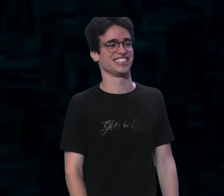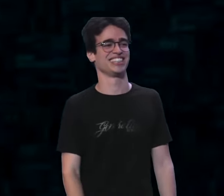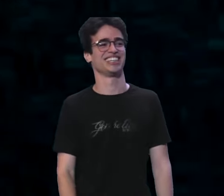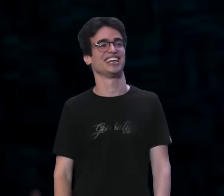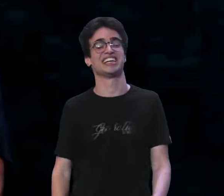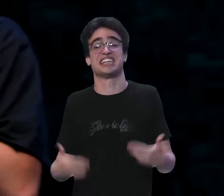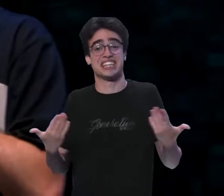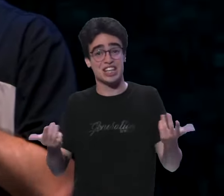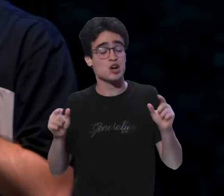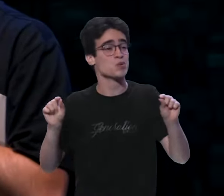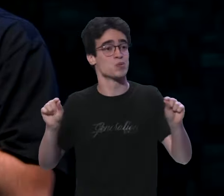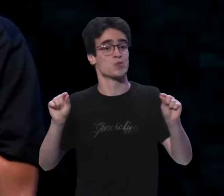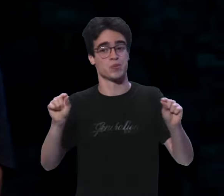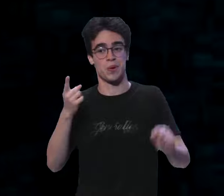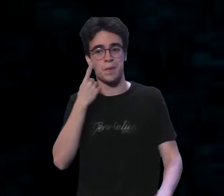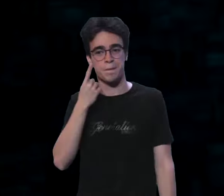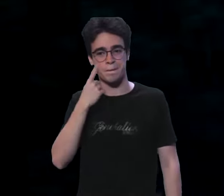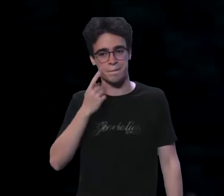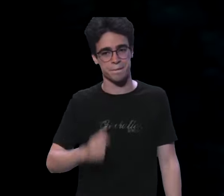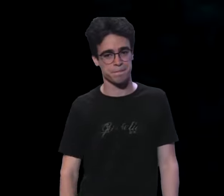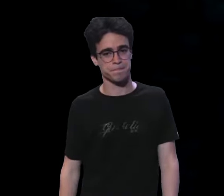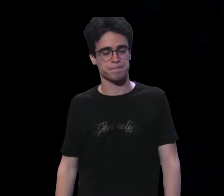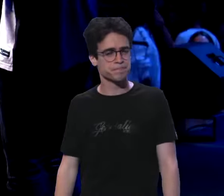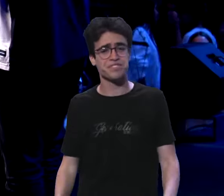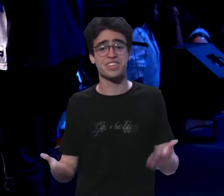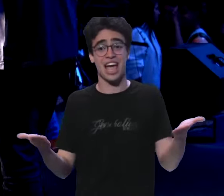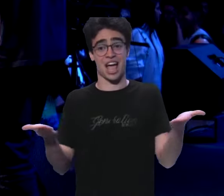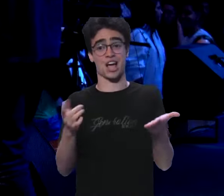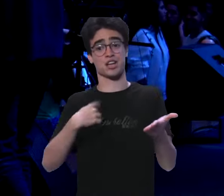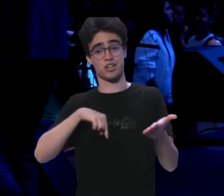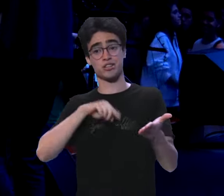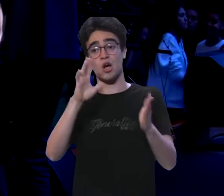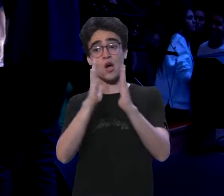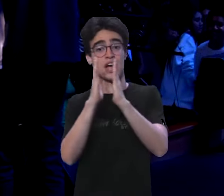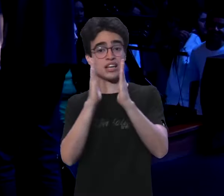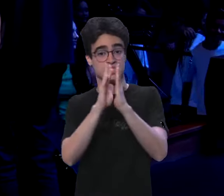O negócio é o seguinte. Nós vamos orar agora